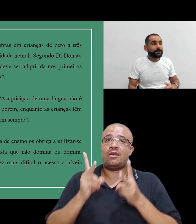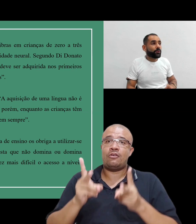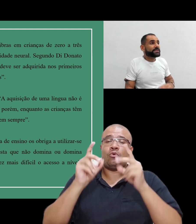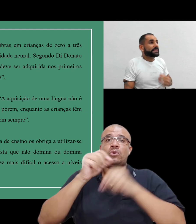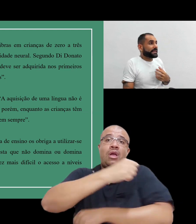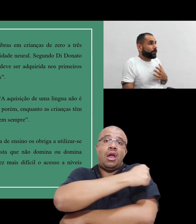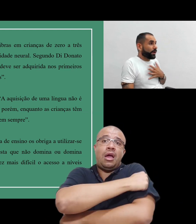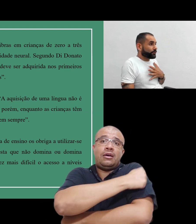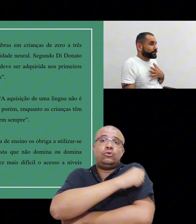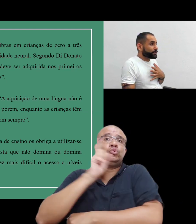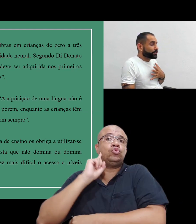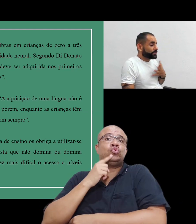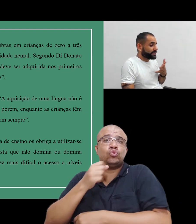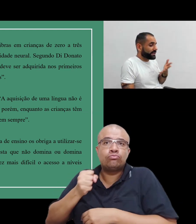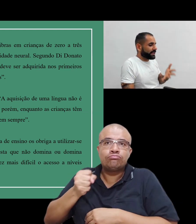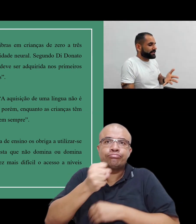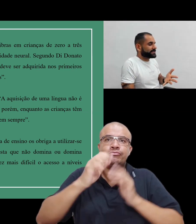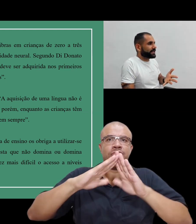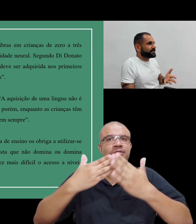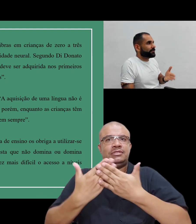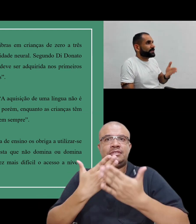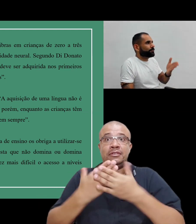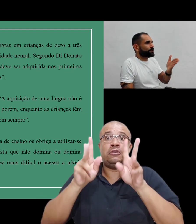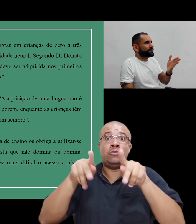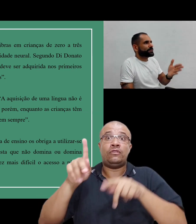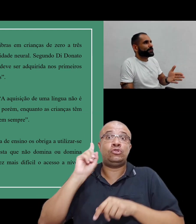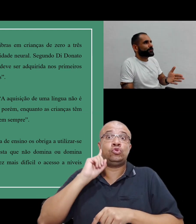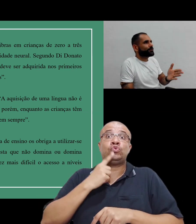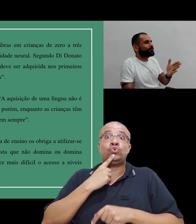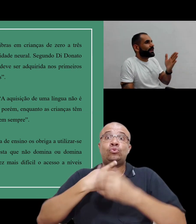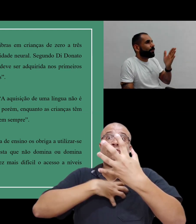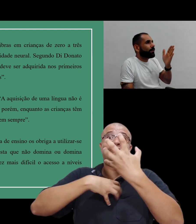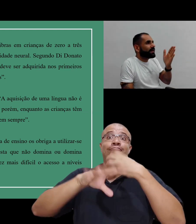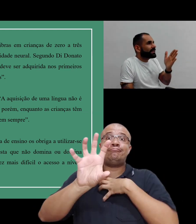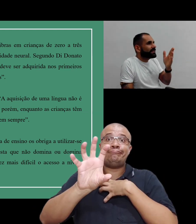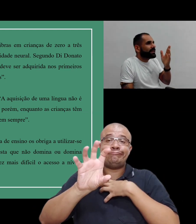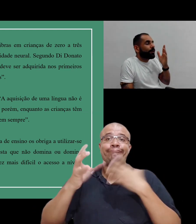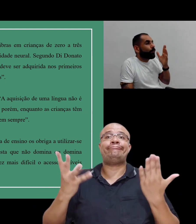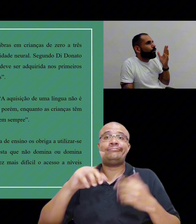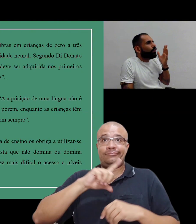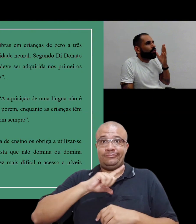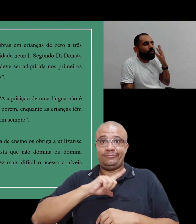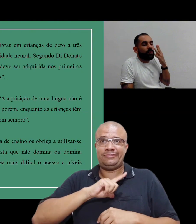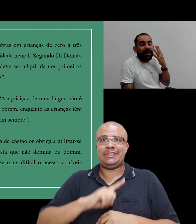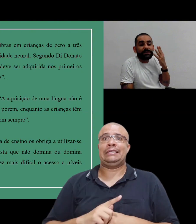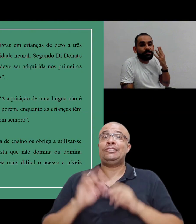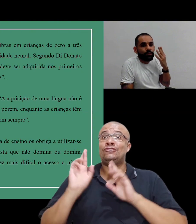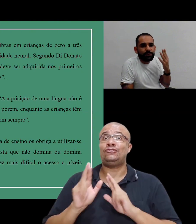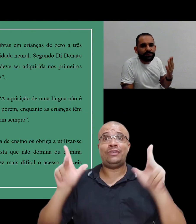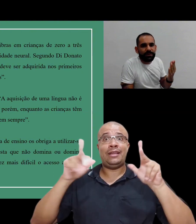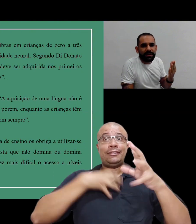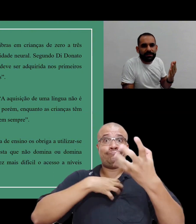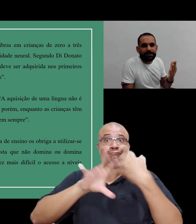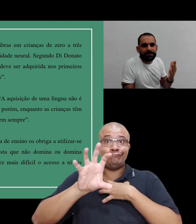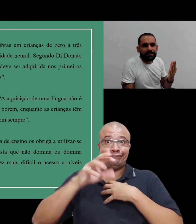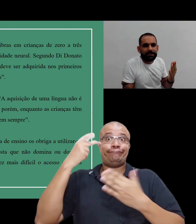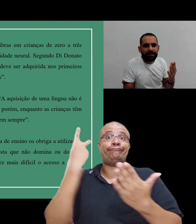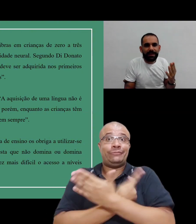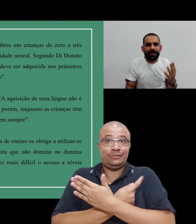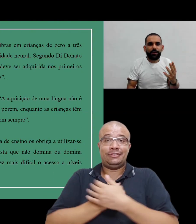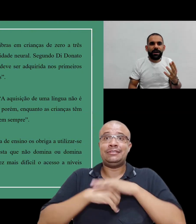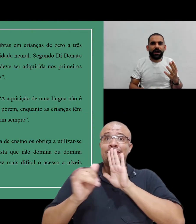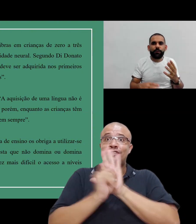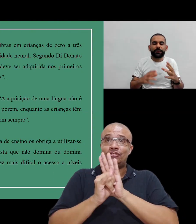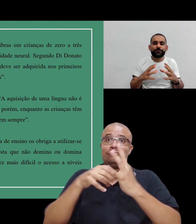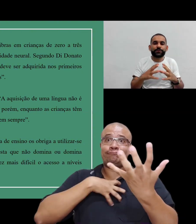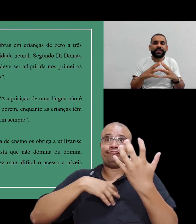A mesma coisa o aluno surdo chega lá na sala de aula, tem um professor surdo que é igual a ele. Muito diferente,